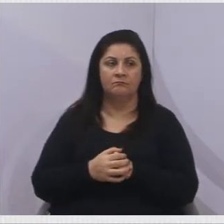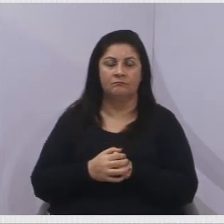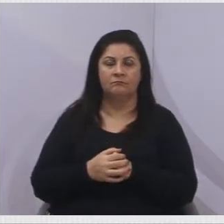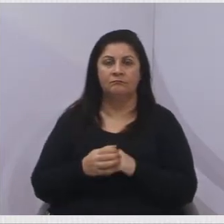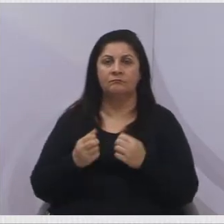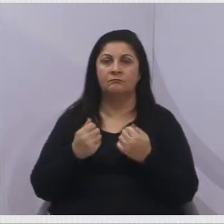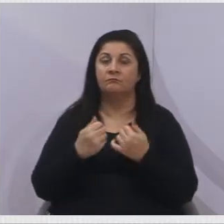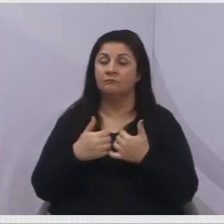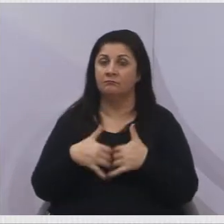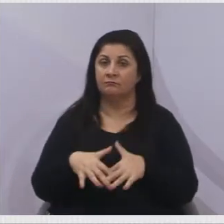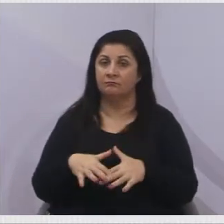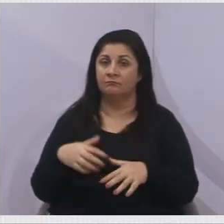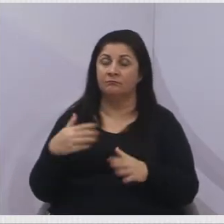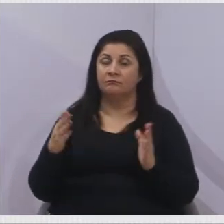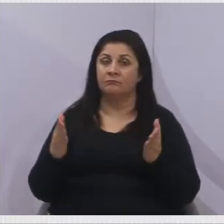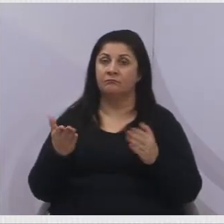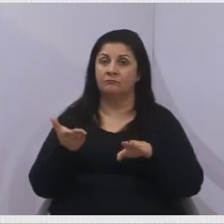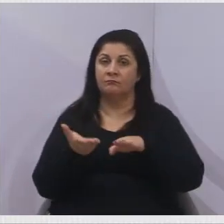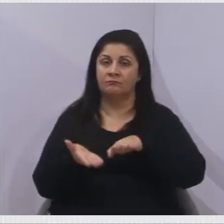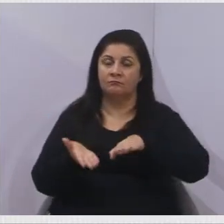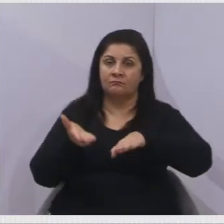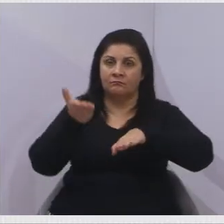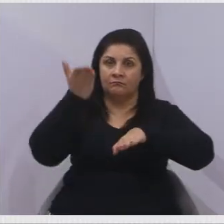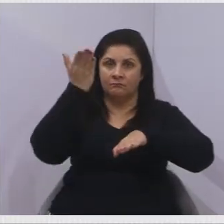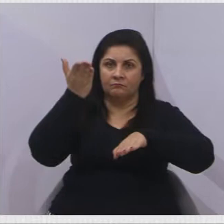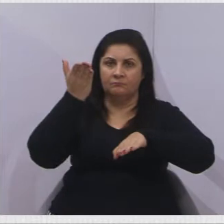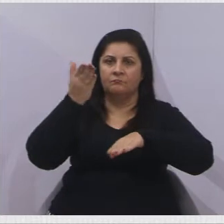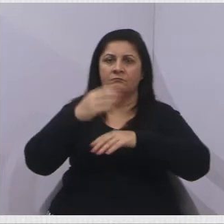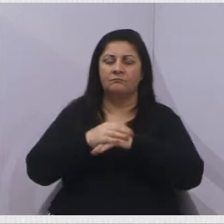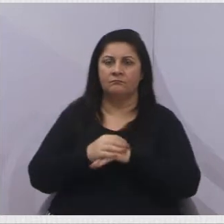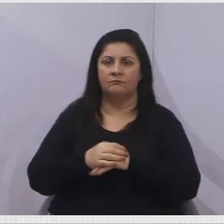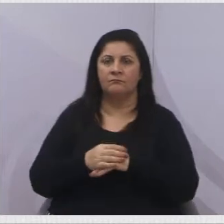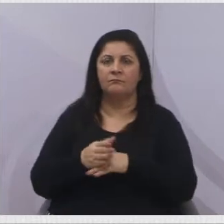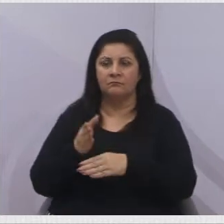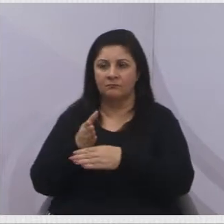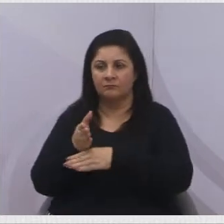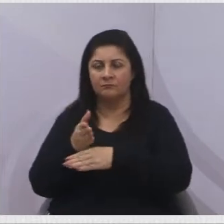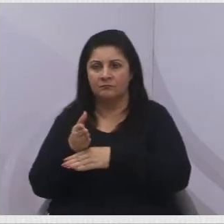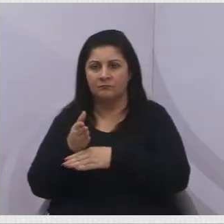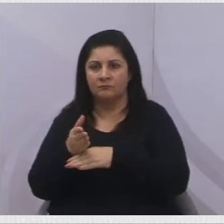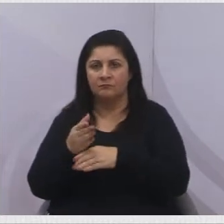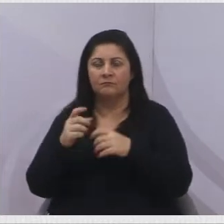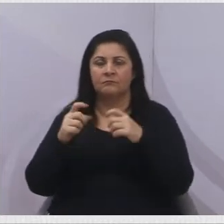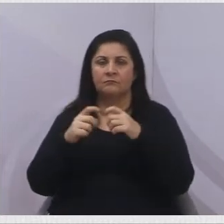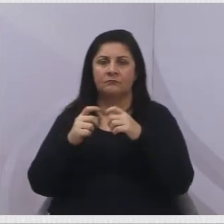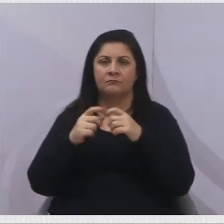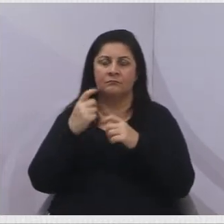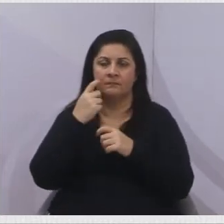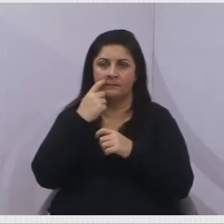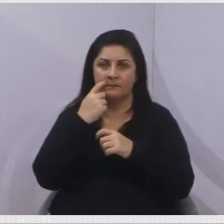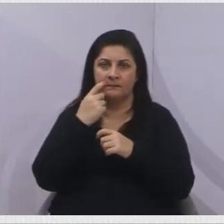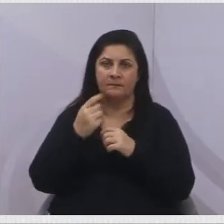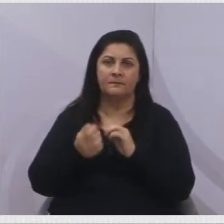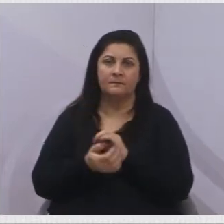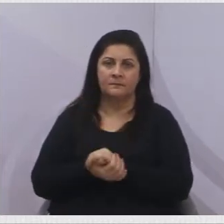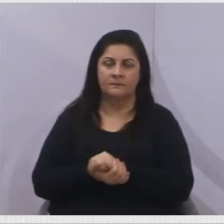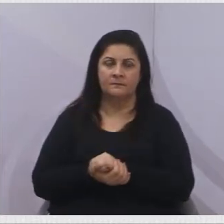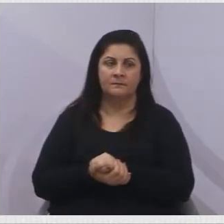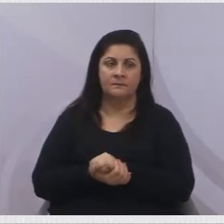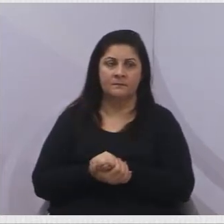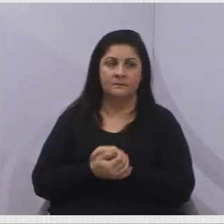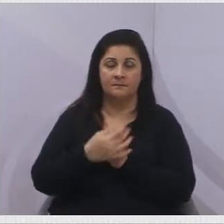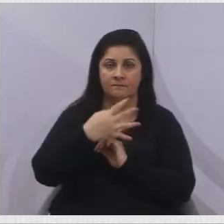Consequentemente, nós tivemos um aumento de procedimentos odontológicos realizados. Então, de